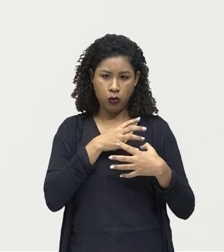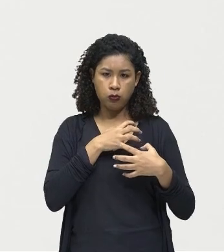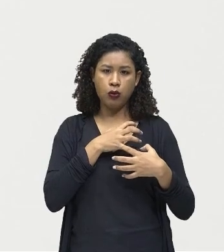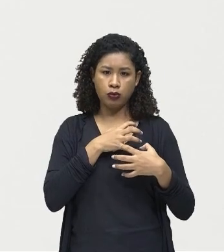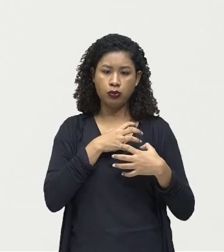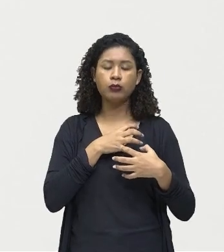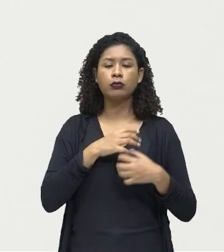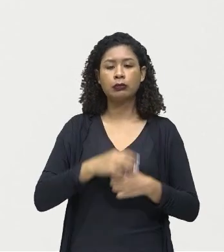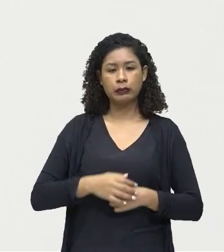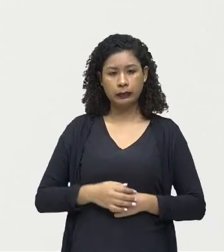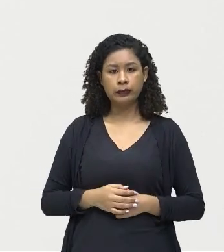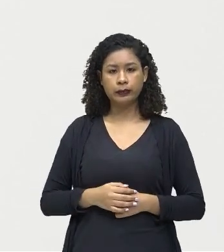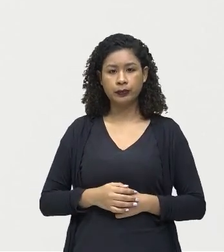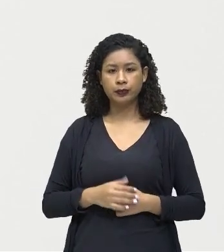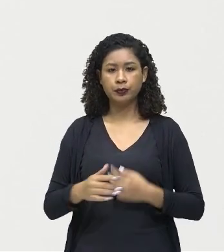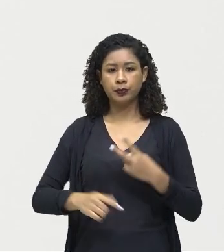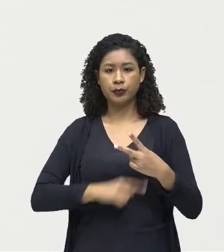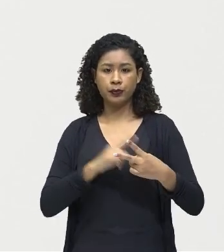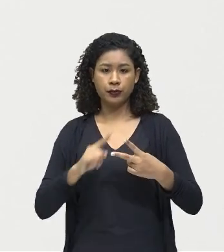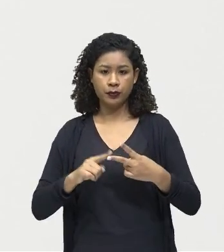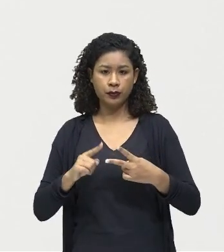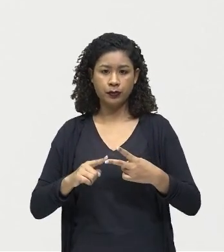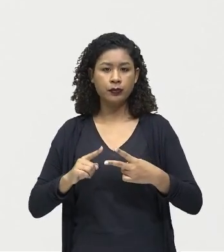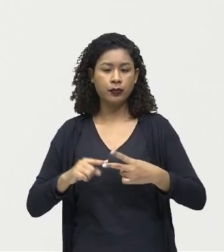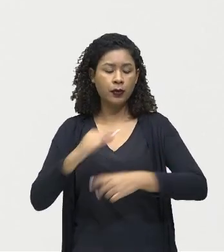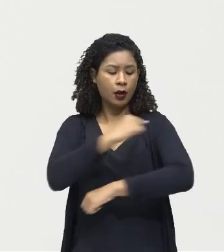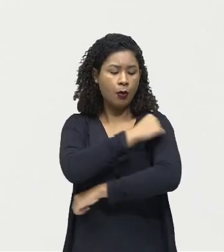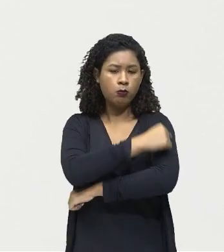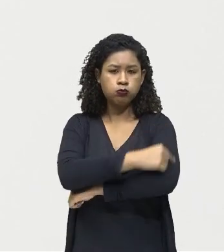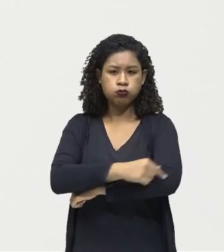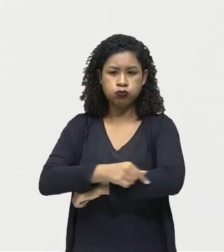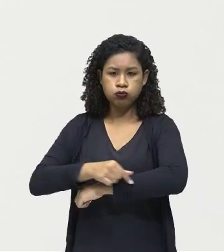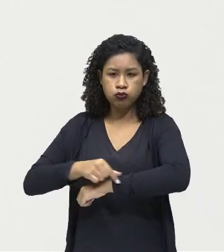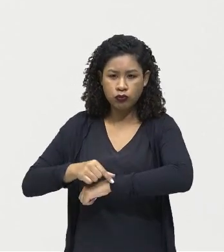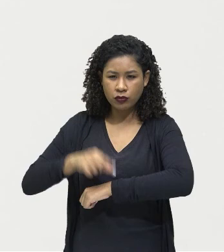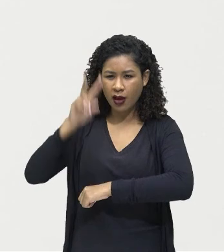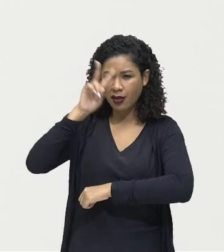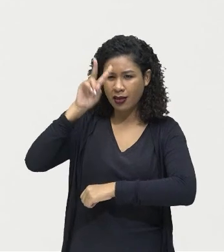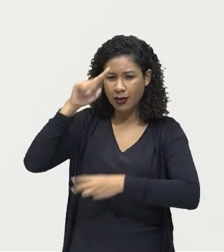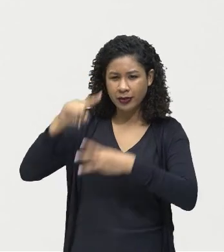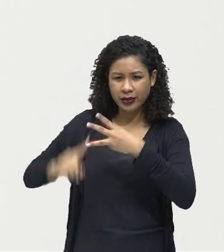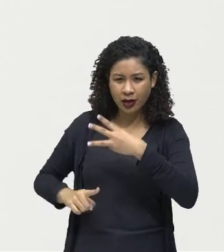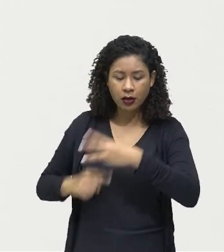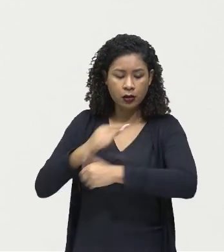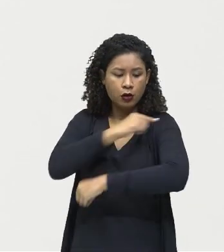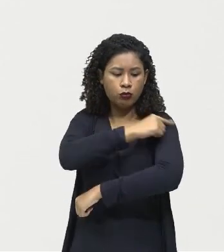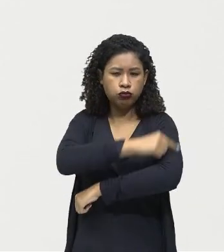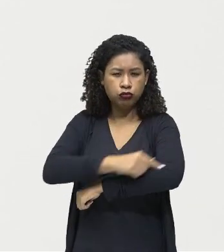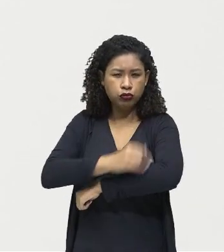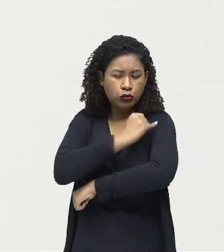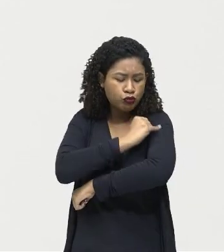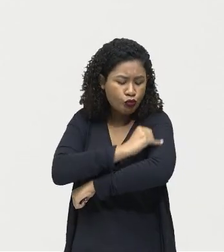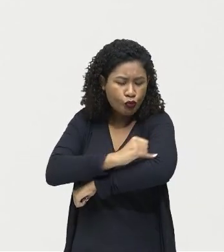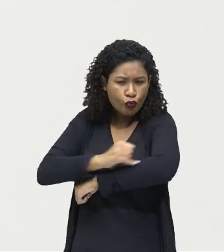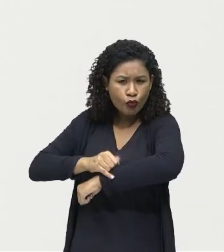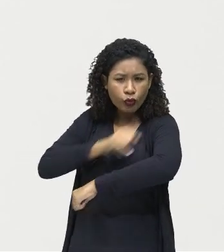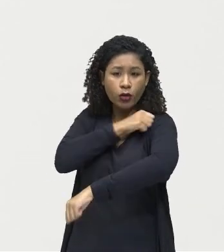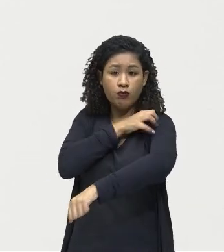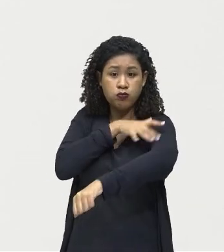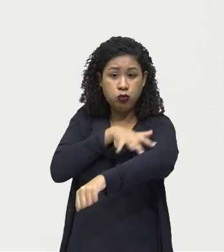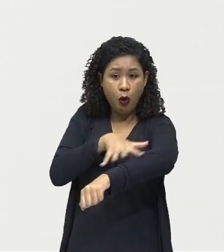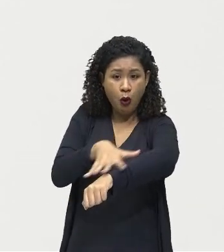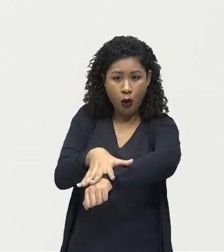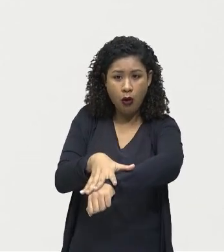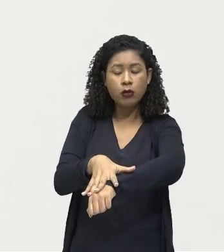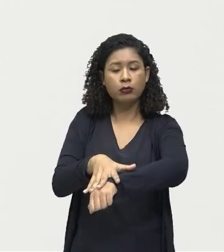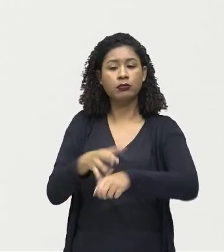para todo o nosso corpo. Os vasos sanguíneos, que são divididos em artérias, veias e capilares, que vão levar o